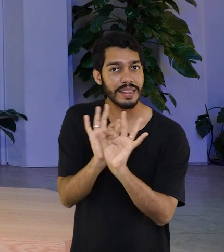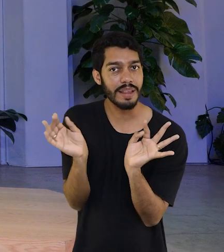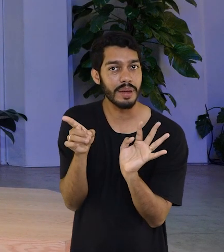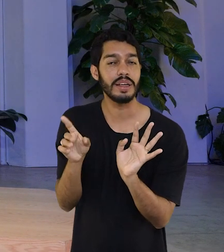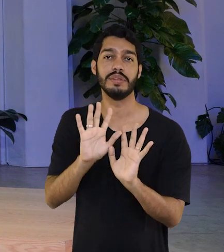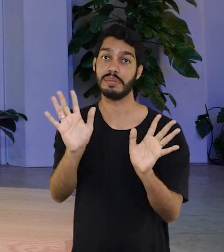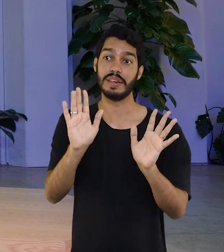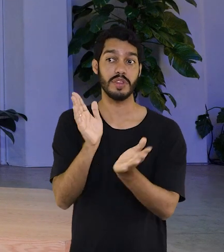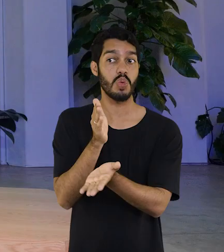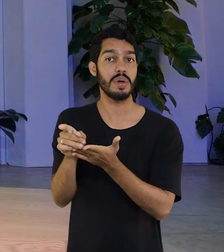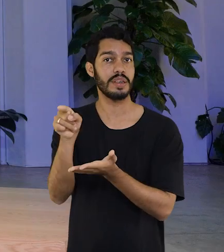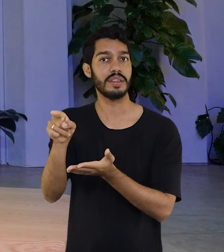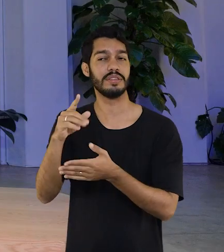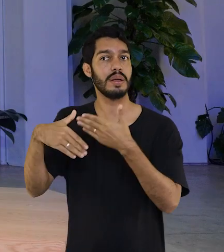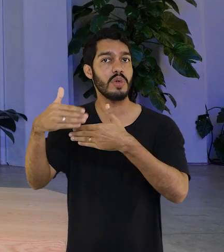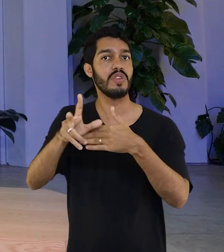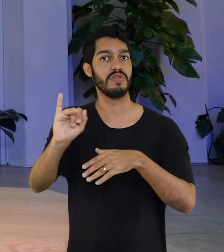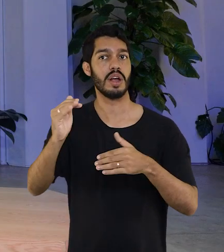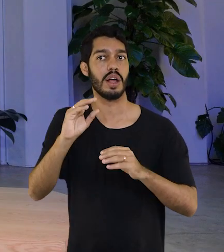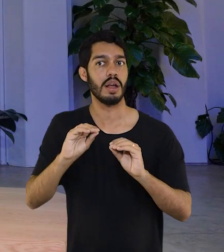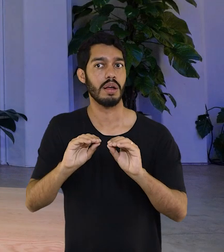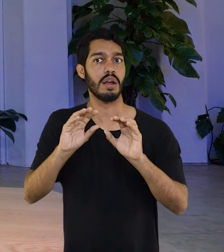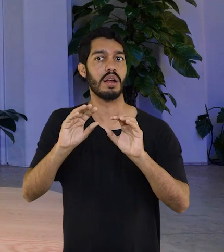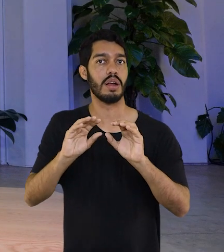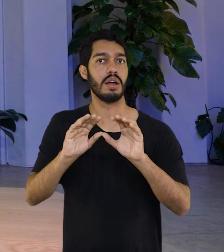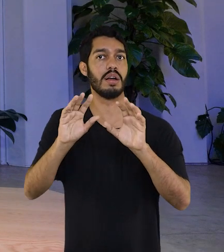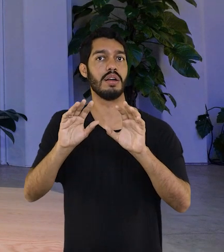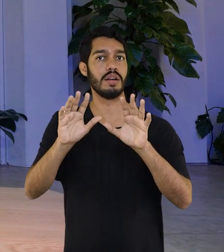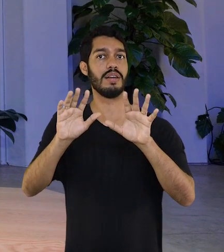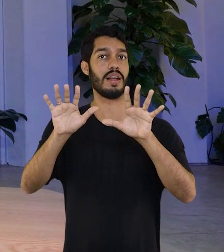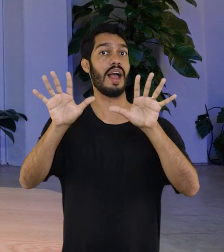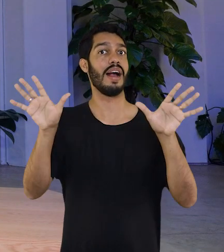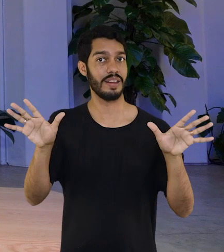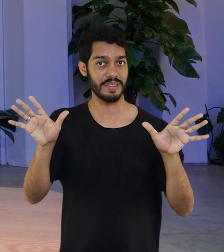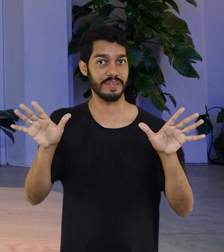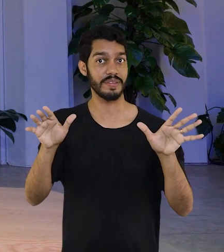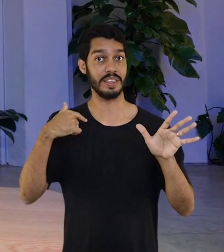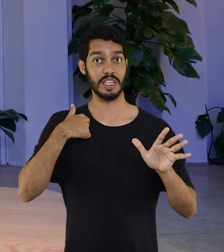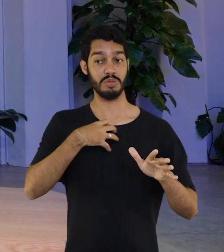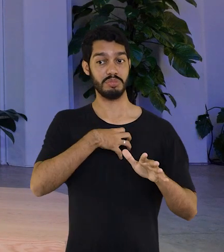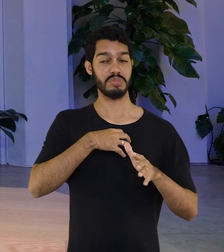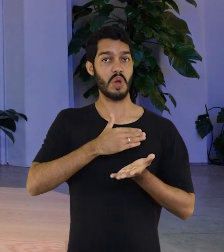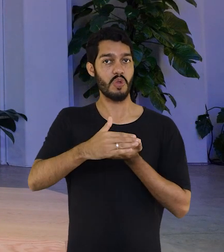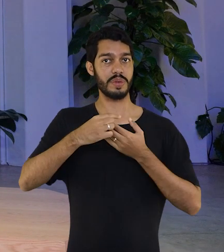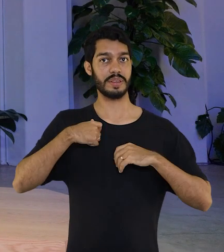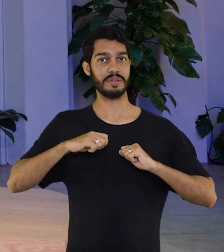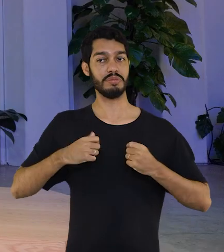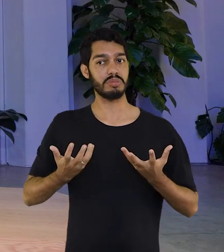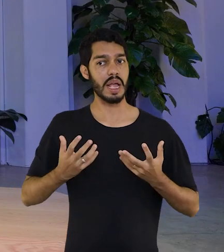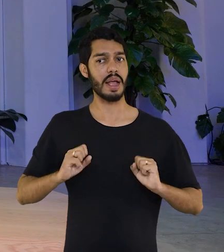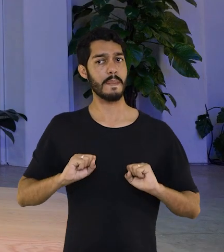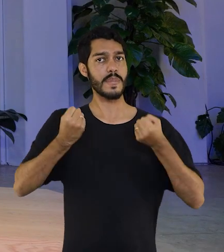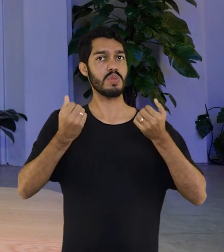motivações primeiras de vocês, esse caminho ele se torna mais claro. Nesse contexto que eu estou contando para vocês, a minha motivação primeira se tornou